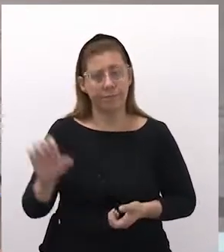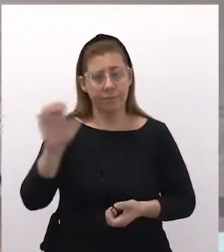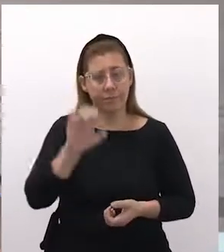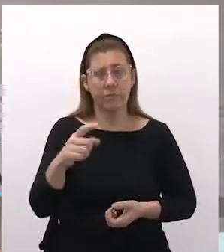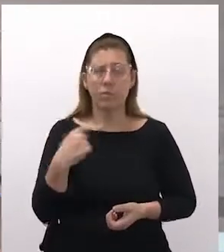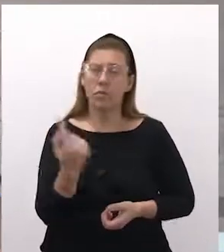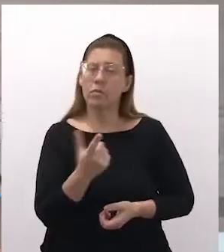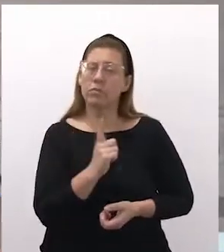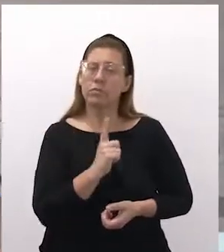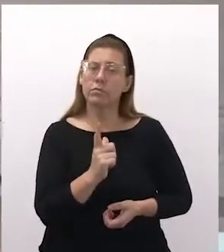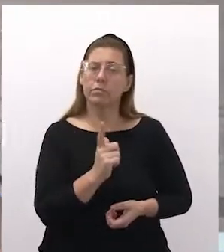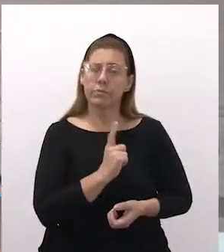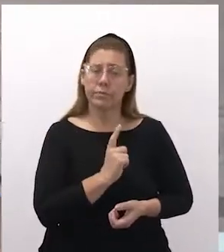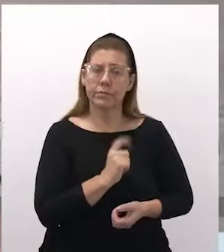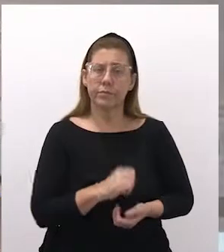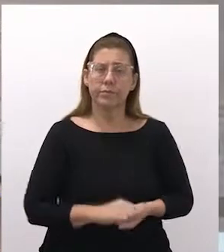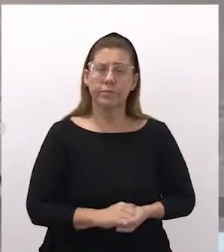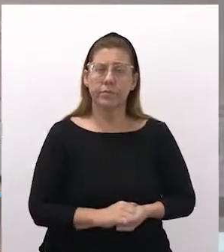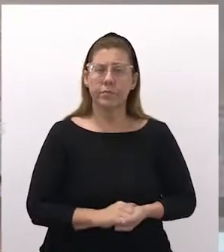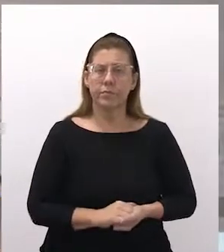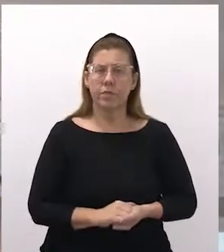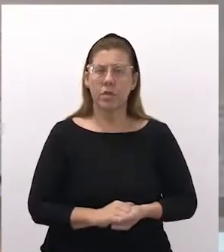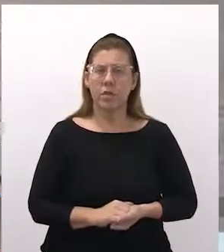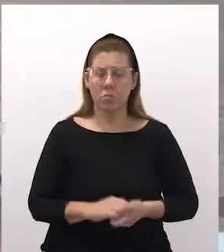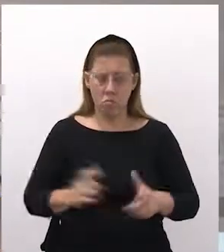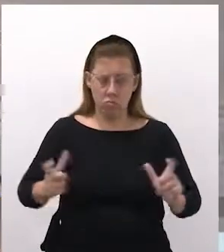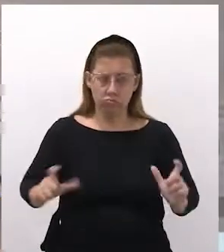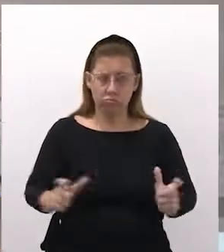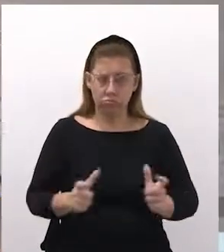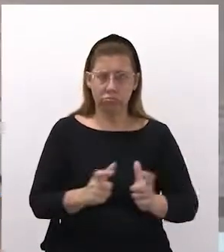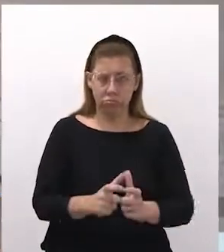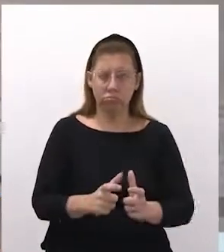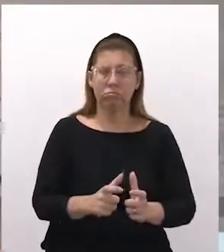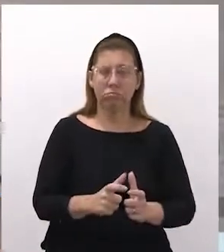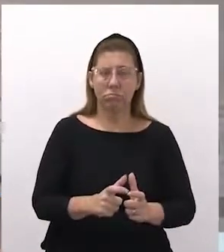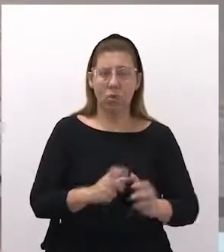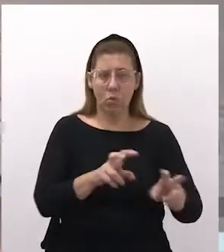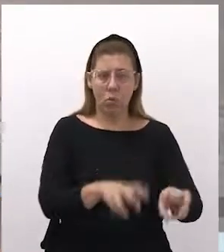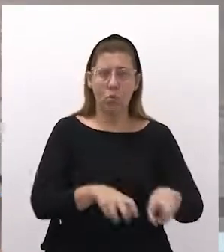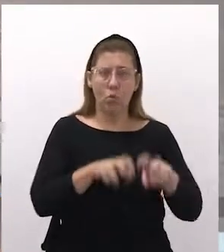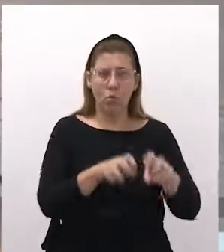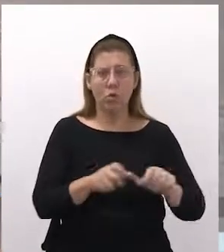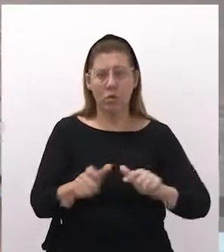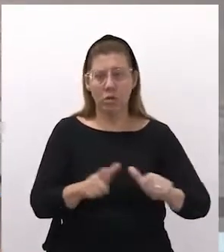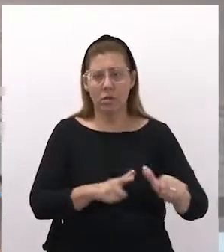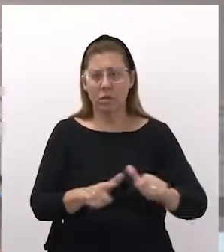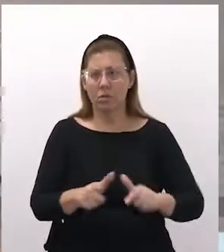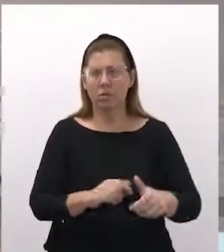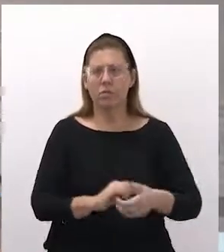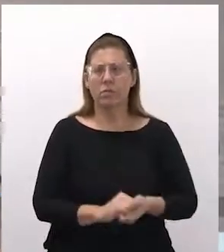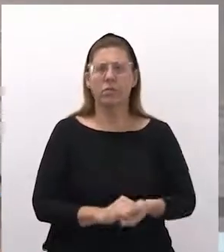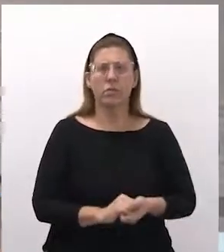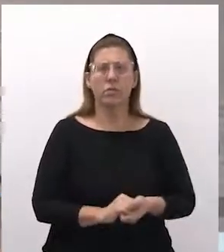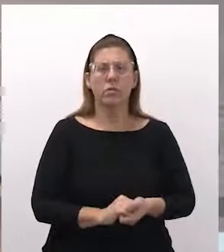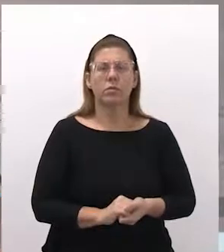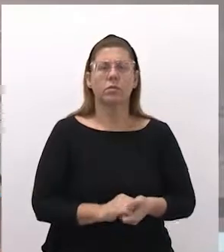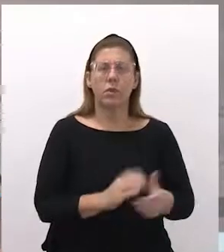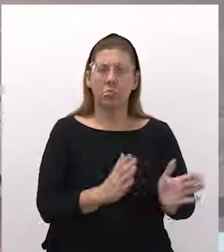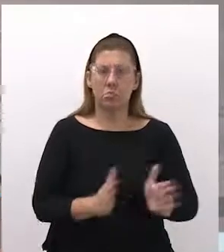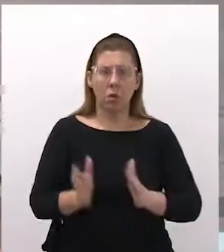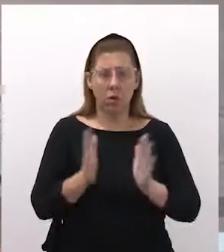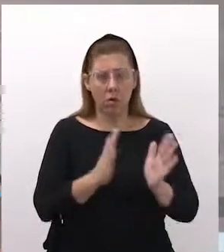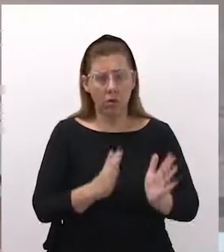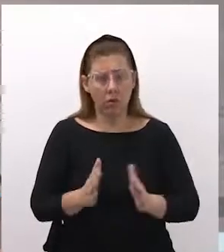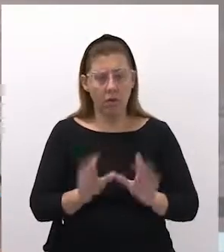tem das pequenas propriedades rurais, mas que trabalham na cadeia do fumo, na cadeia produtiva.